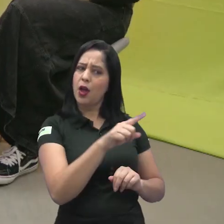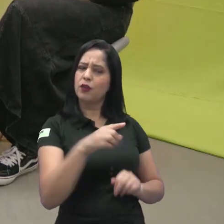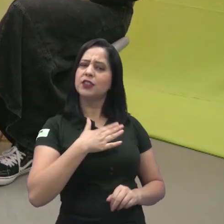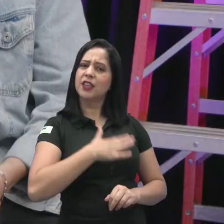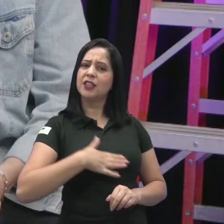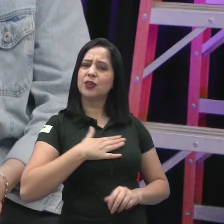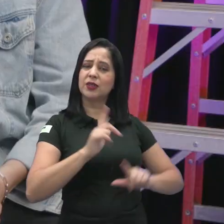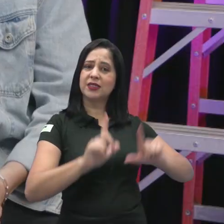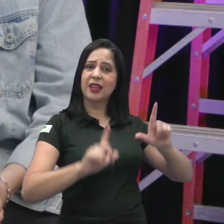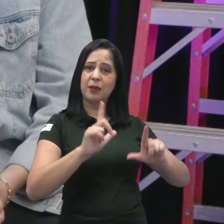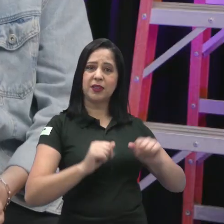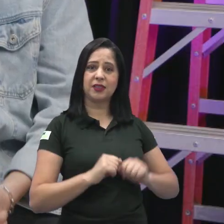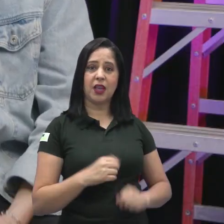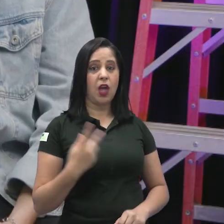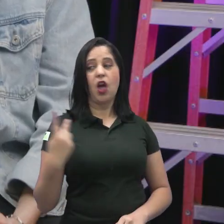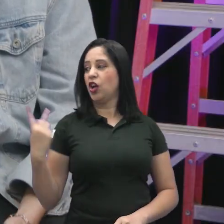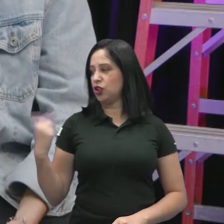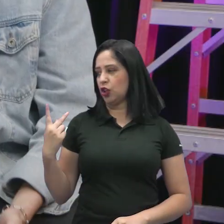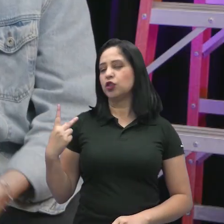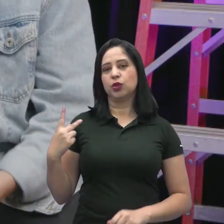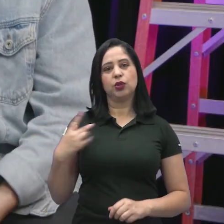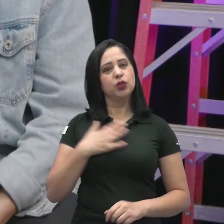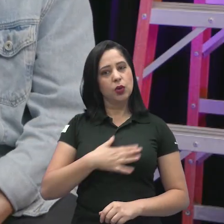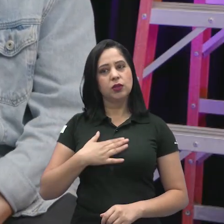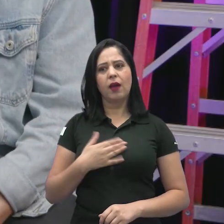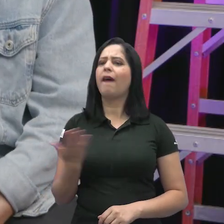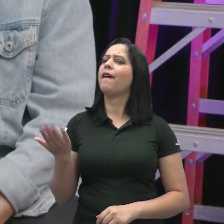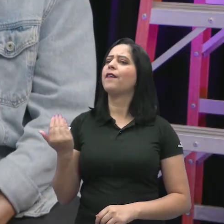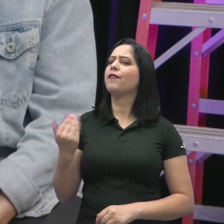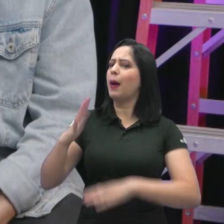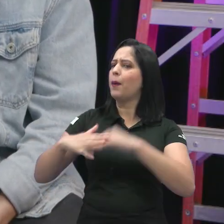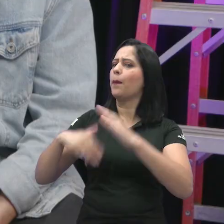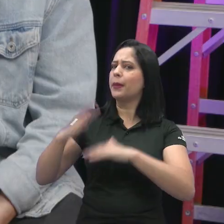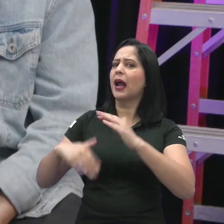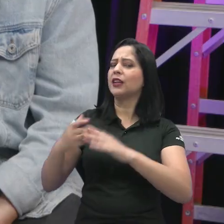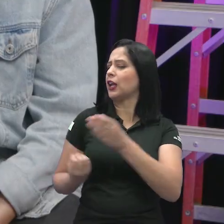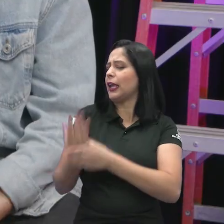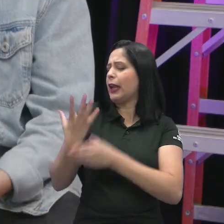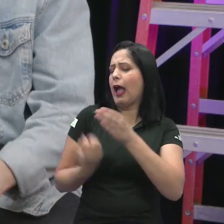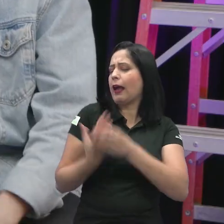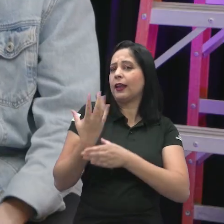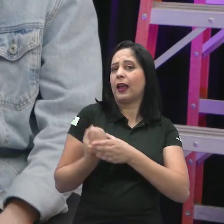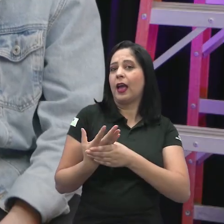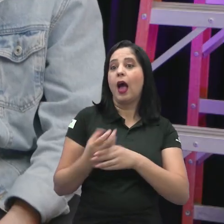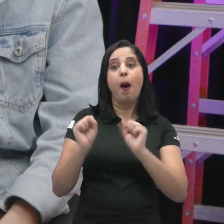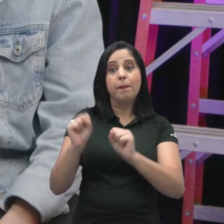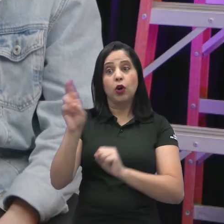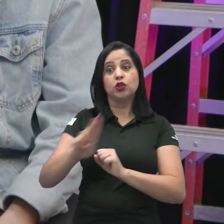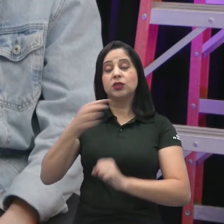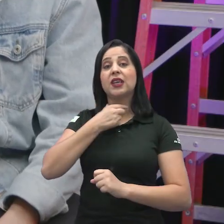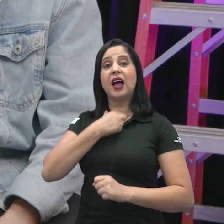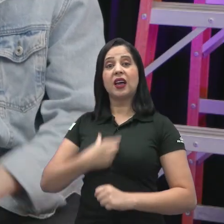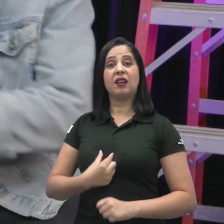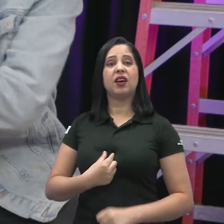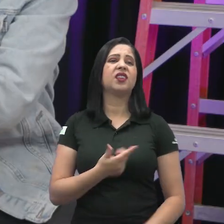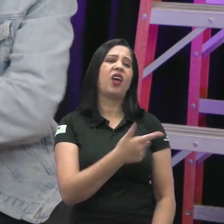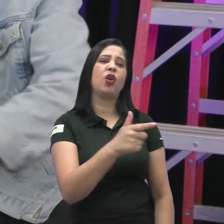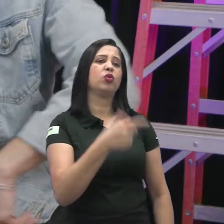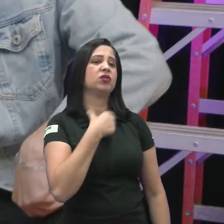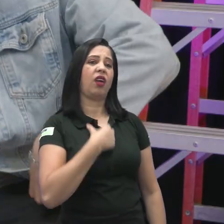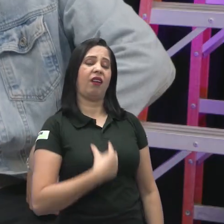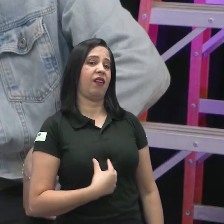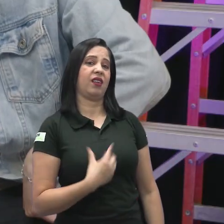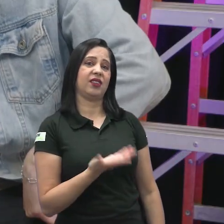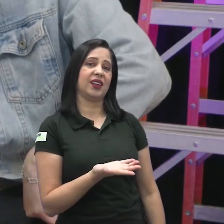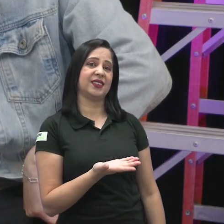E, Vitor, eu gostei muito do programa. Eu gostei também. Vamos praticar? Vamos criar alguma coisa? Vamos praticar. A gente pode utilizar gravatas também. Eu não tenho no gravata. seu